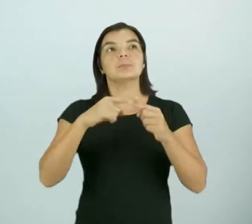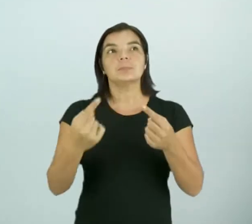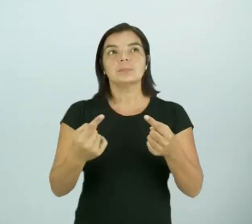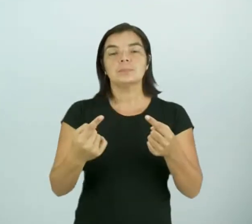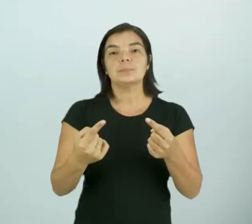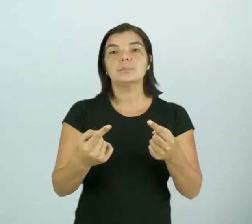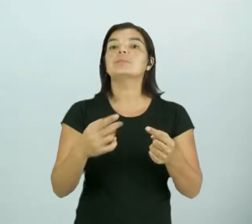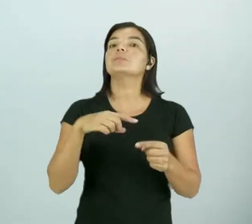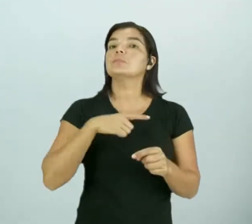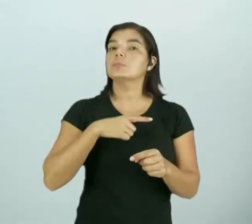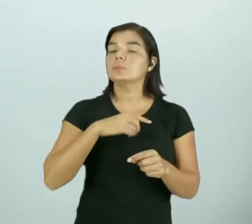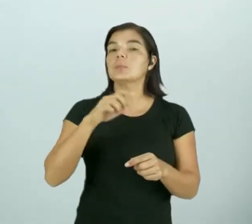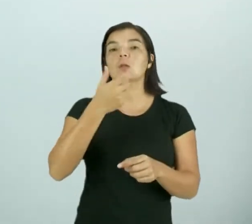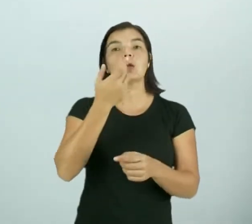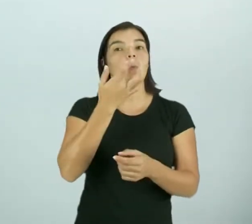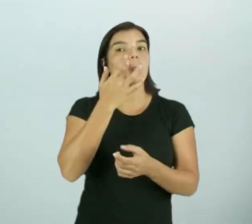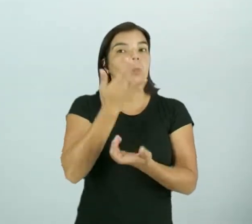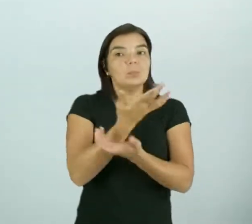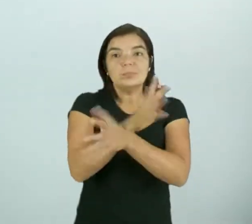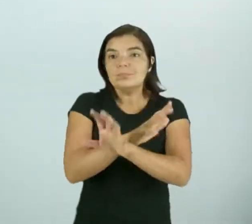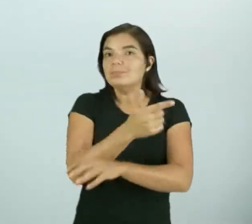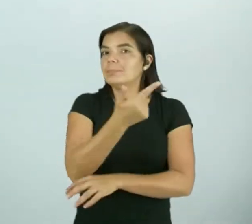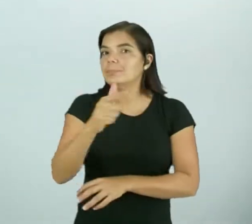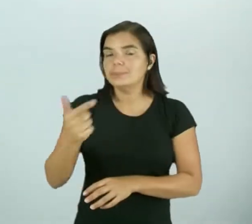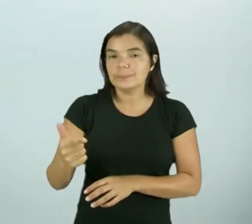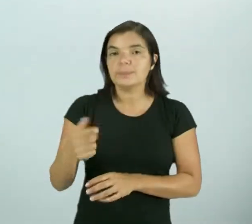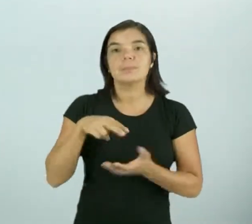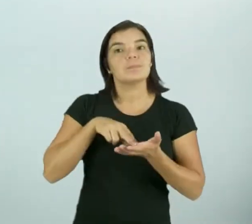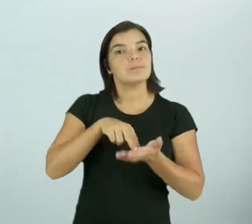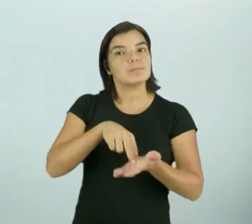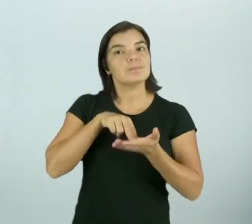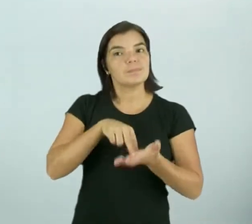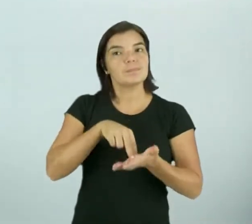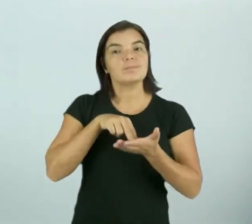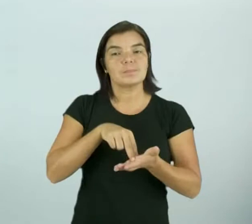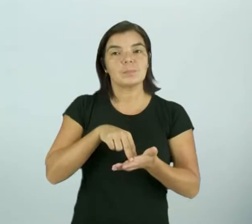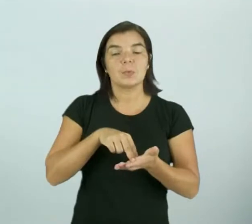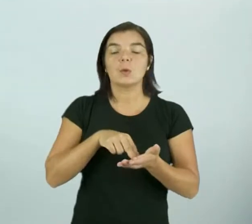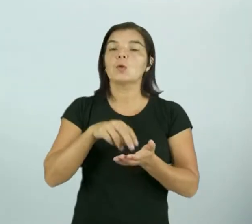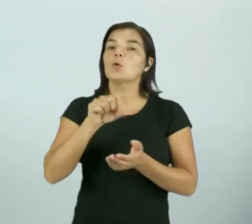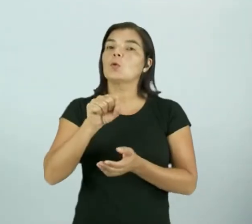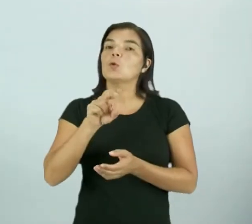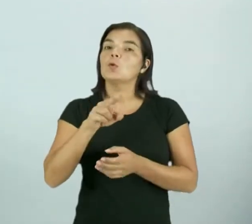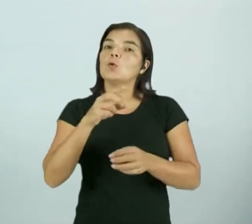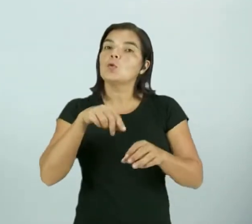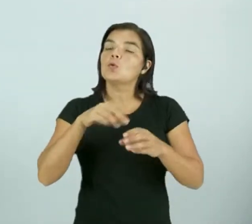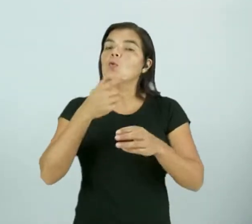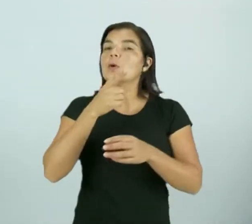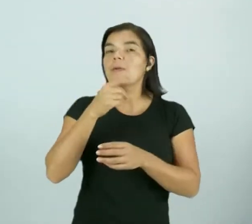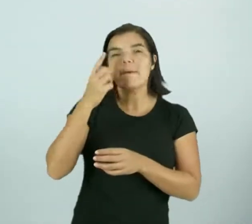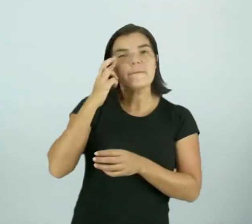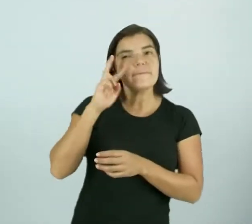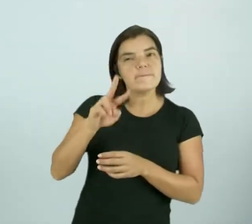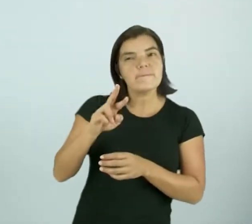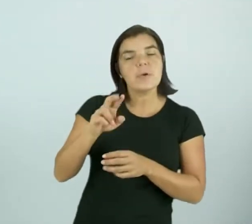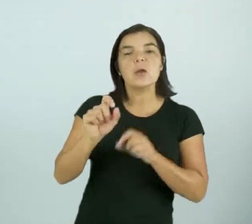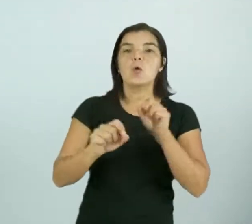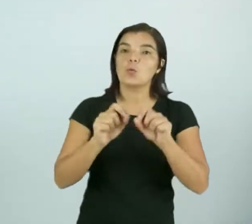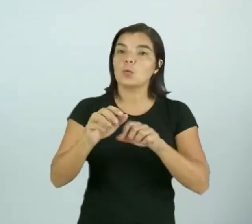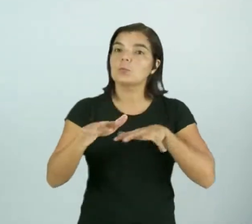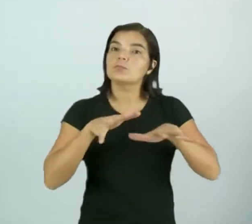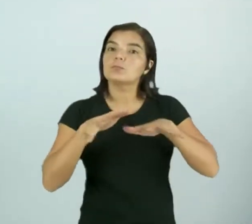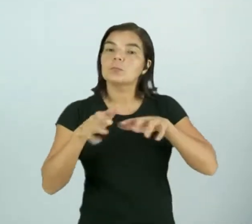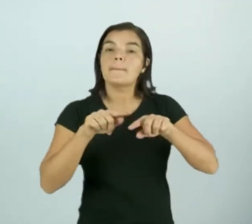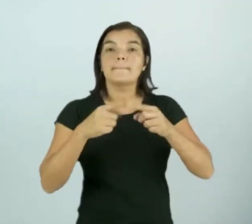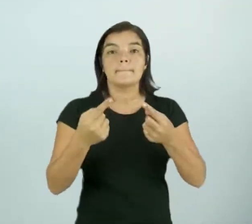animais invertebrados e são animais que ficam fixos em um substrato, ou seja, lá no desenho a gente vê o Bob Esponja se